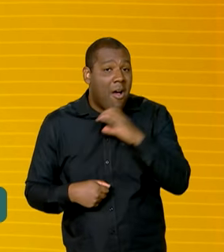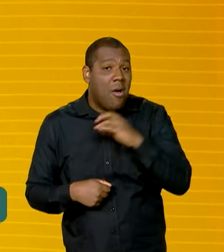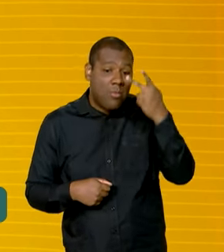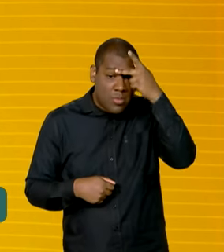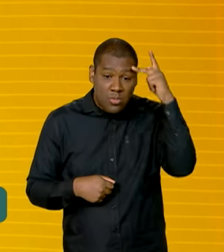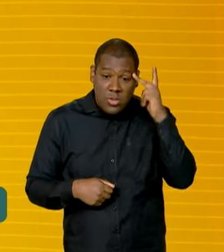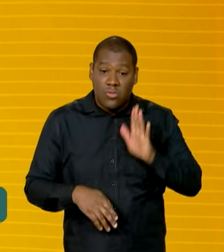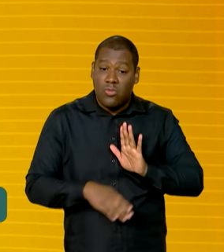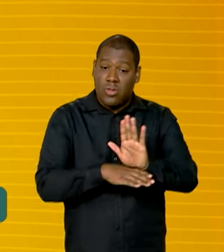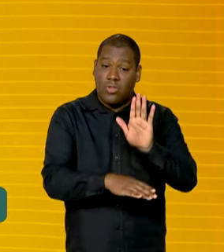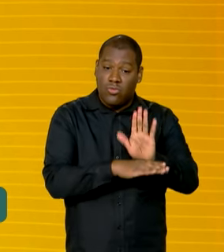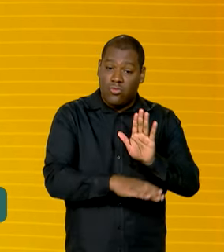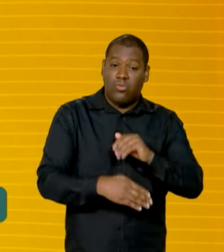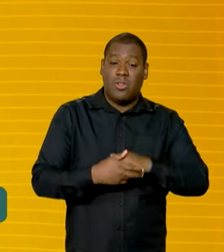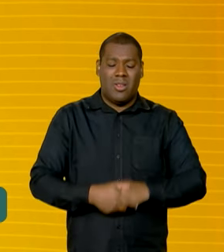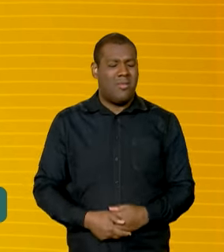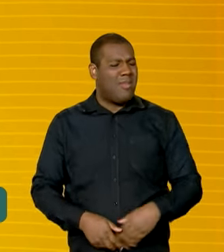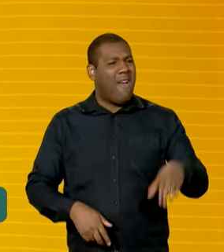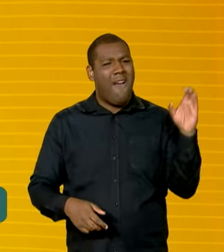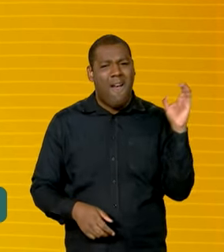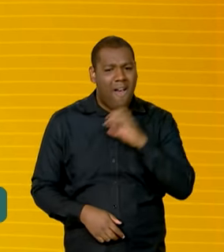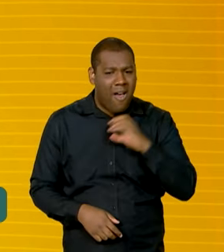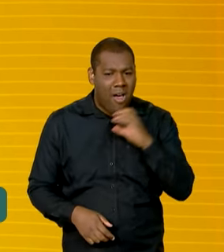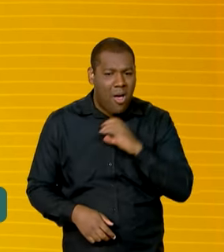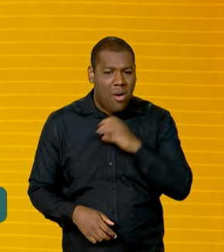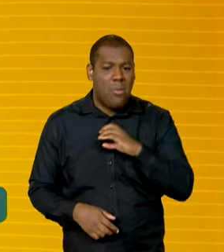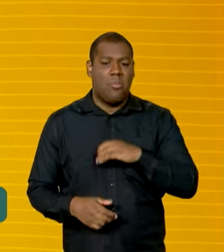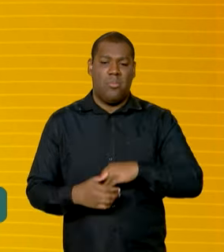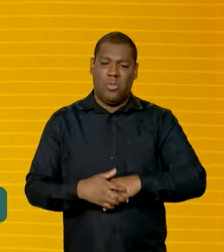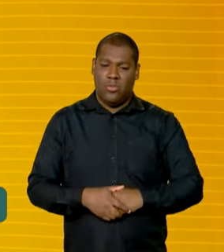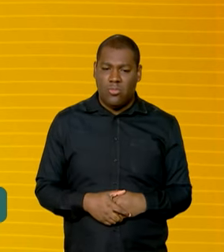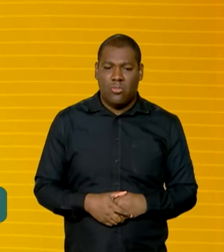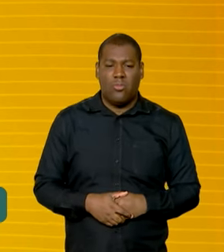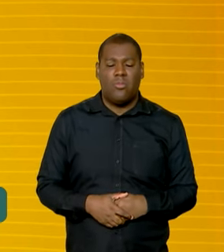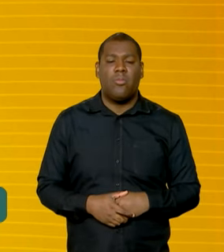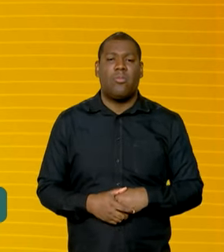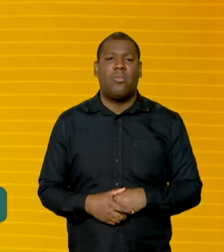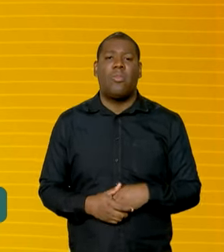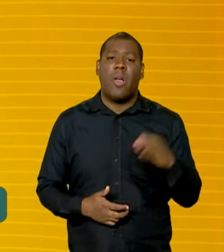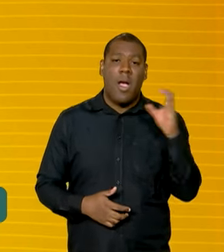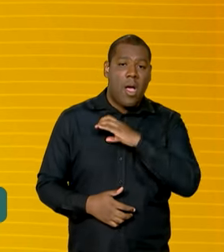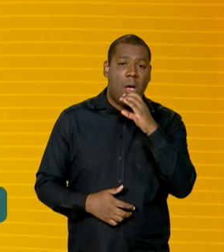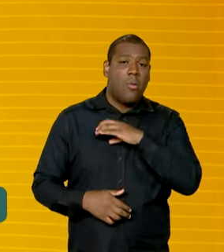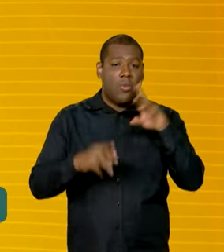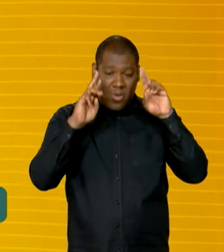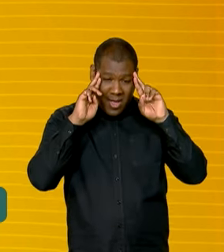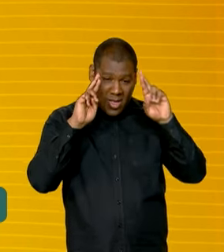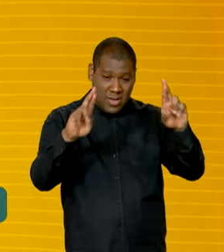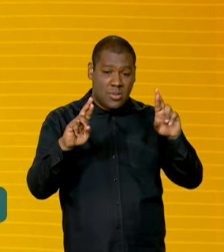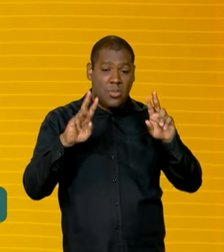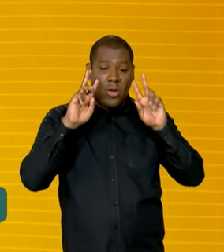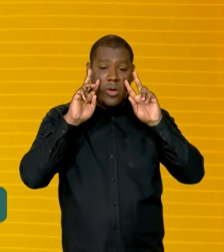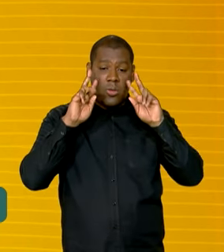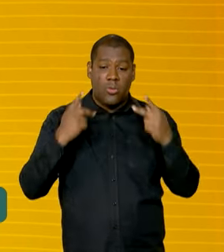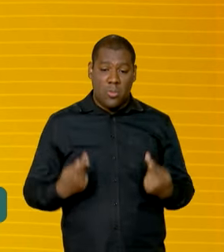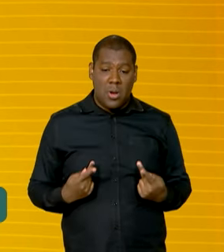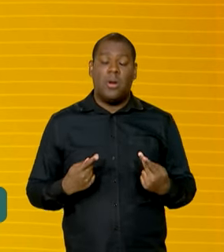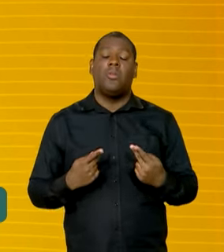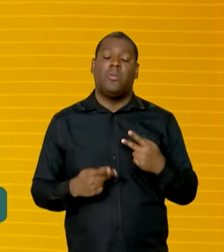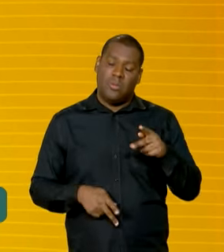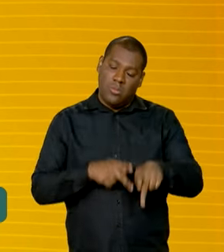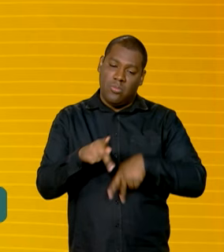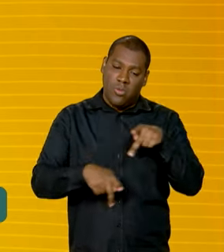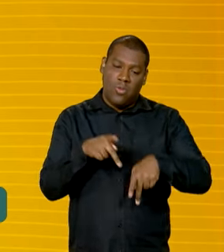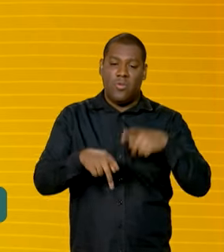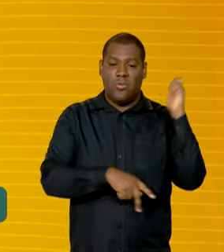esperar, né? Agilidade, condição para poder oferecer dignidade humanitária e, num segundo